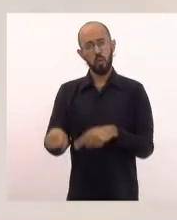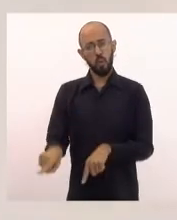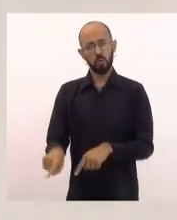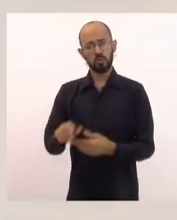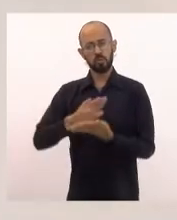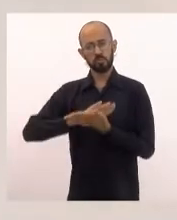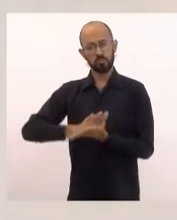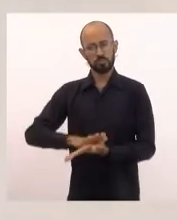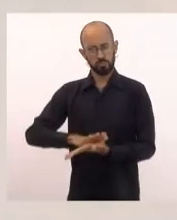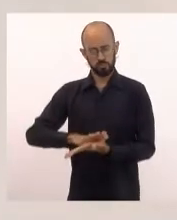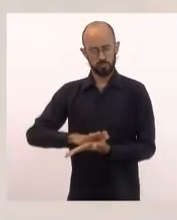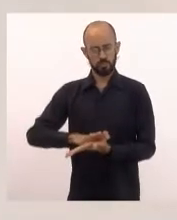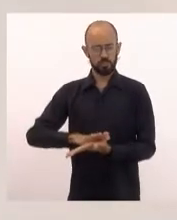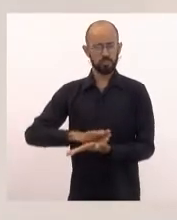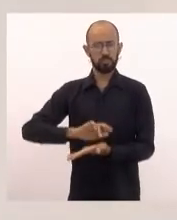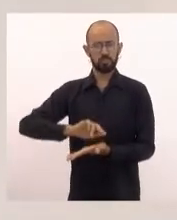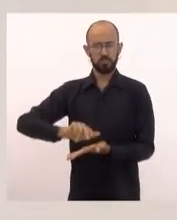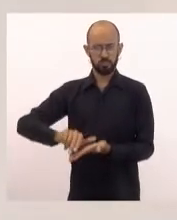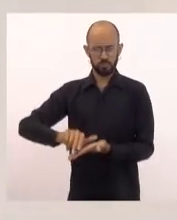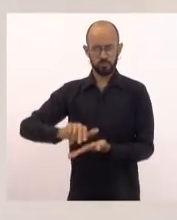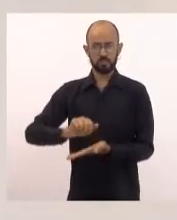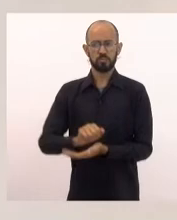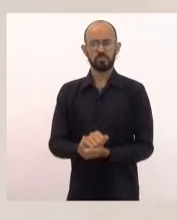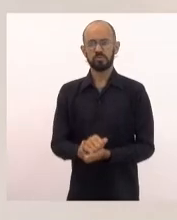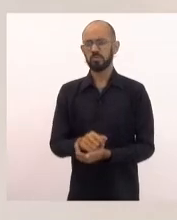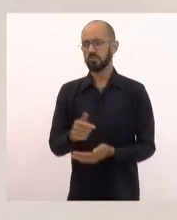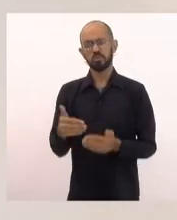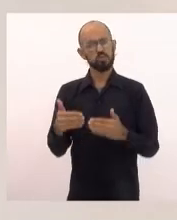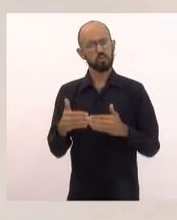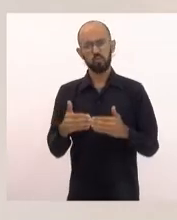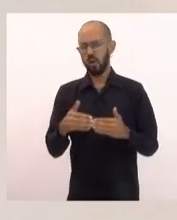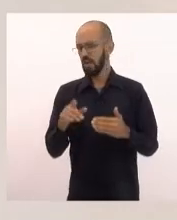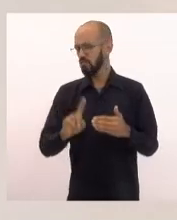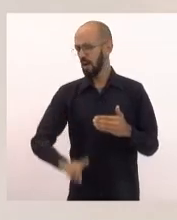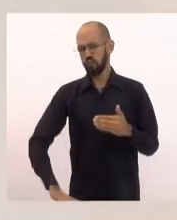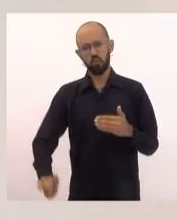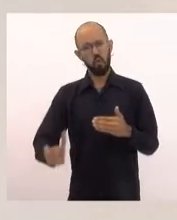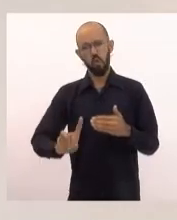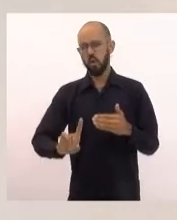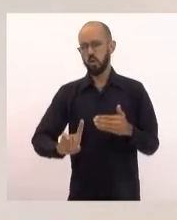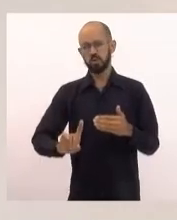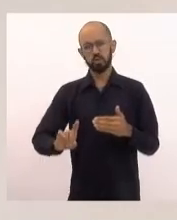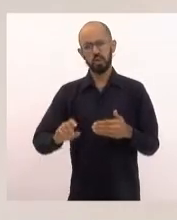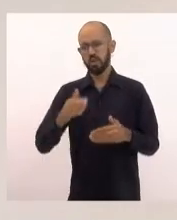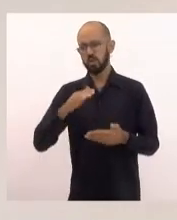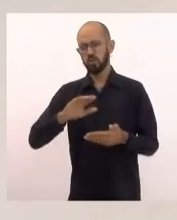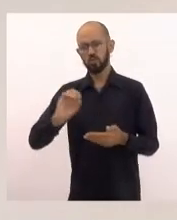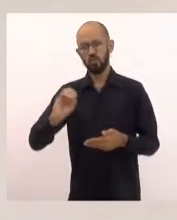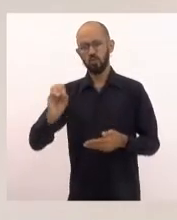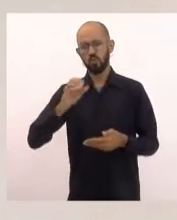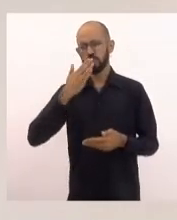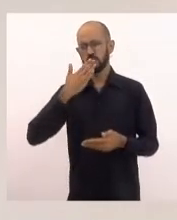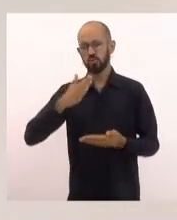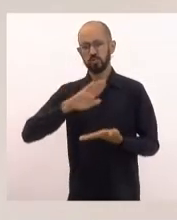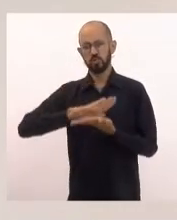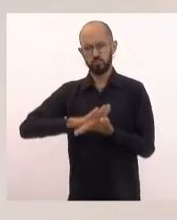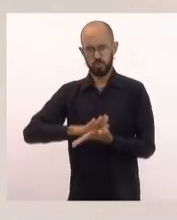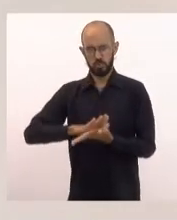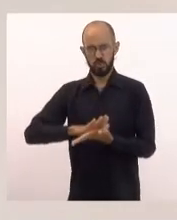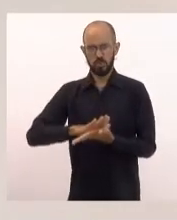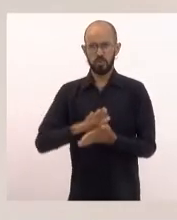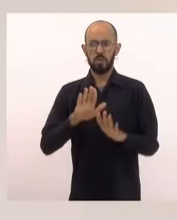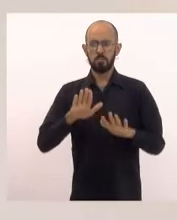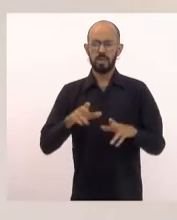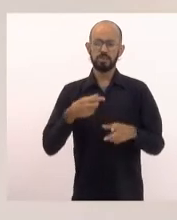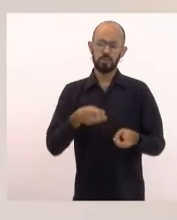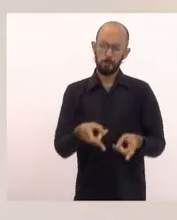às Discriminações. Né? Nós não somos favoráveis a nenhum tipo de discriminação. Mas a gente sempre percebe, aí eu